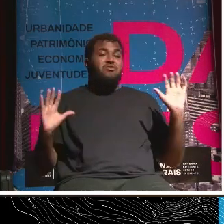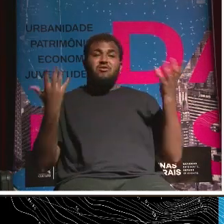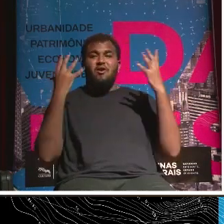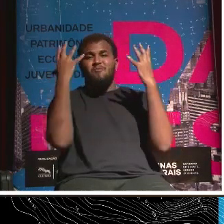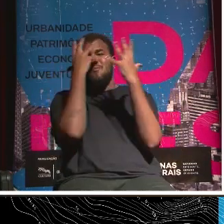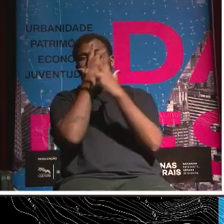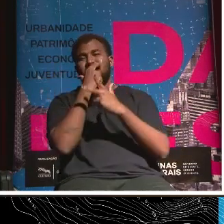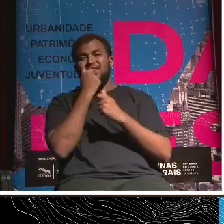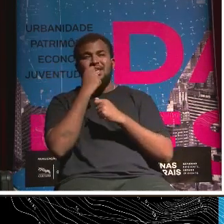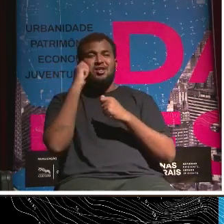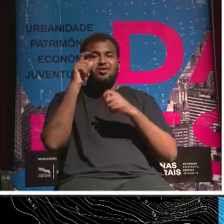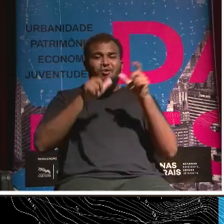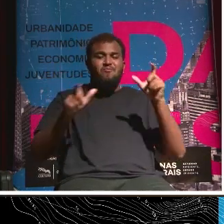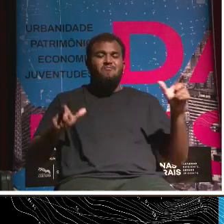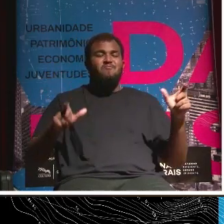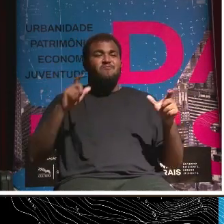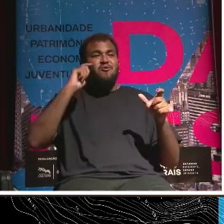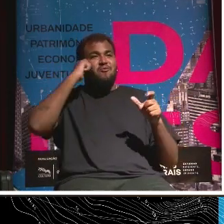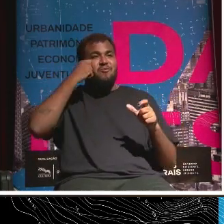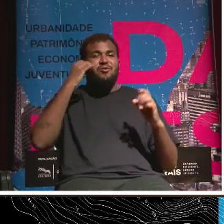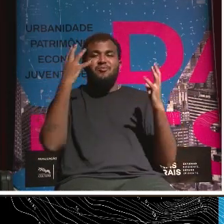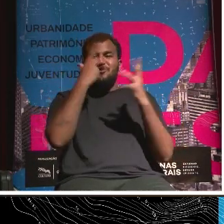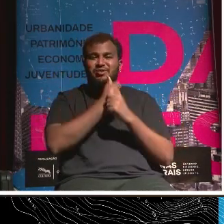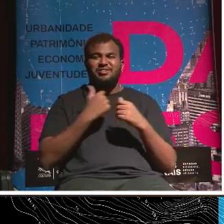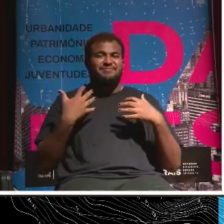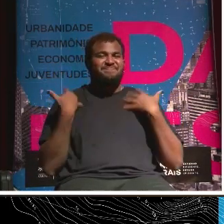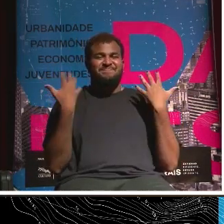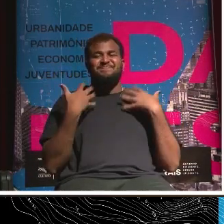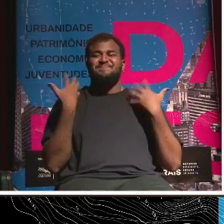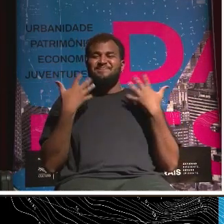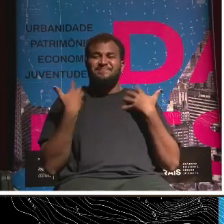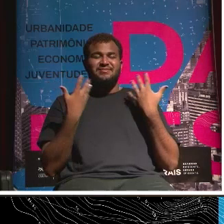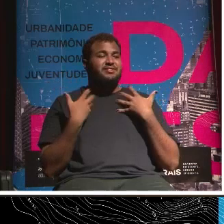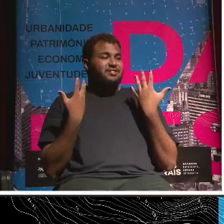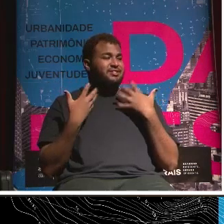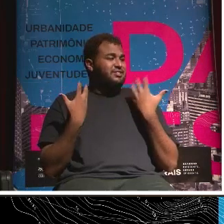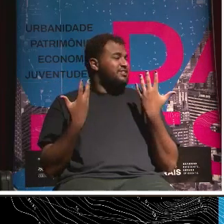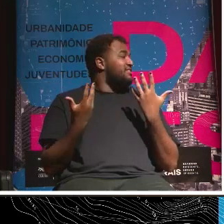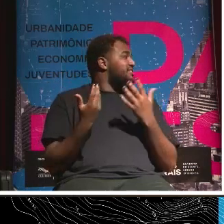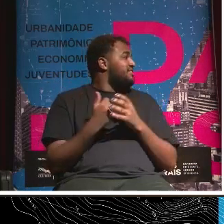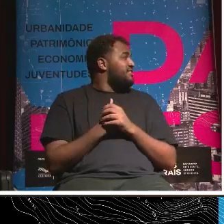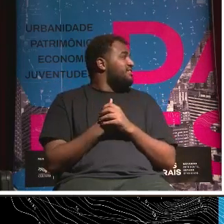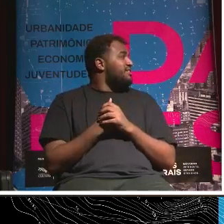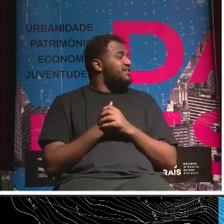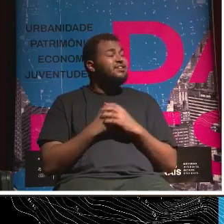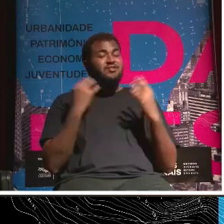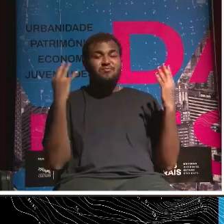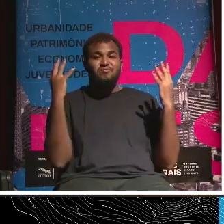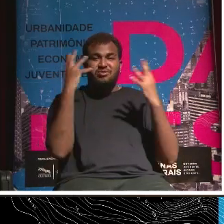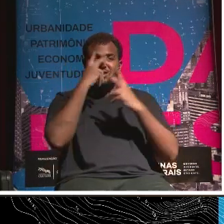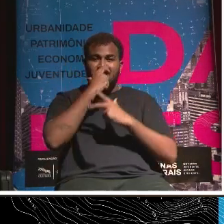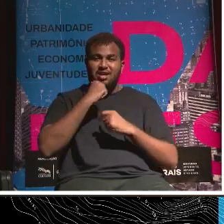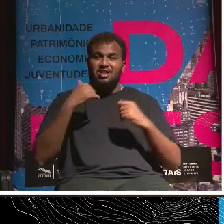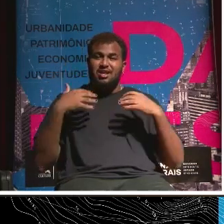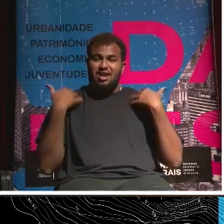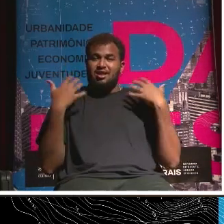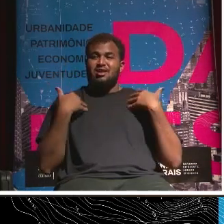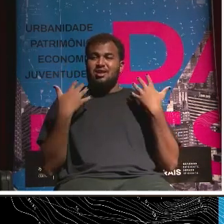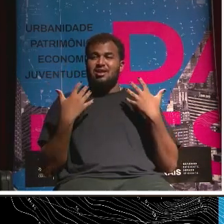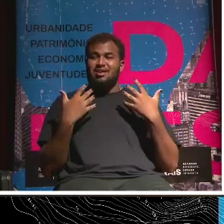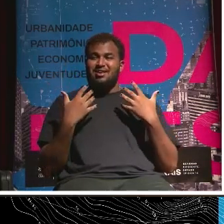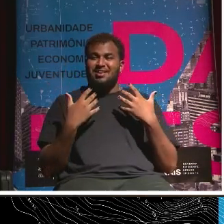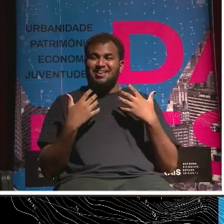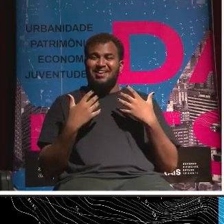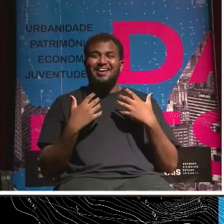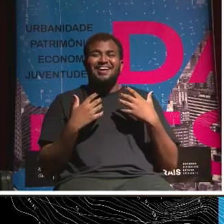preto bonito. Esse povo é animado de uma forma, diga-se de passagem, é um povo assim, né, bonito, animado, que está querendo dançar, está